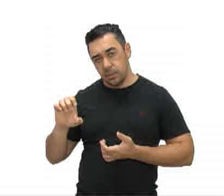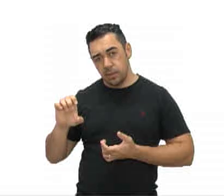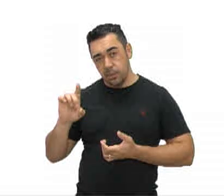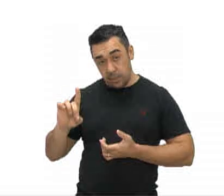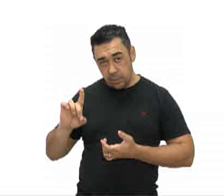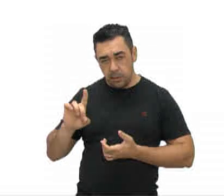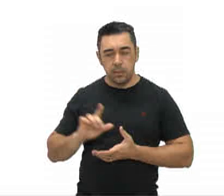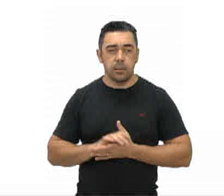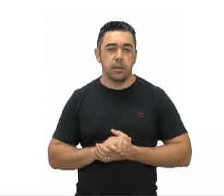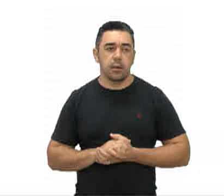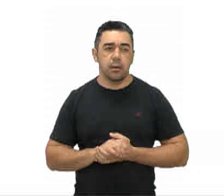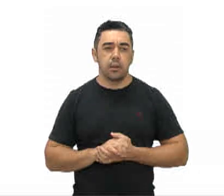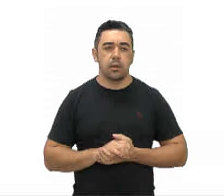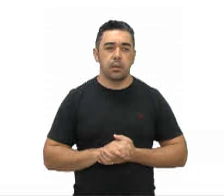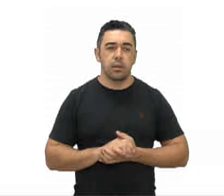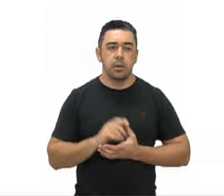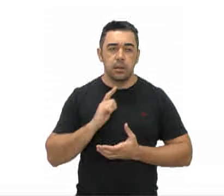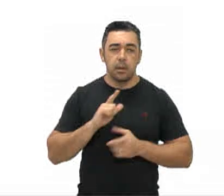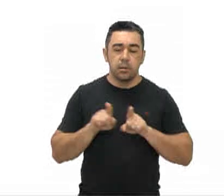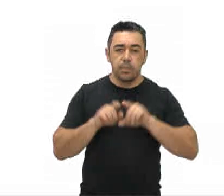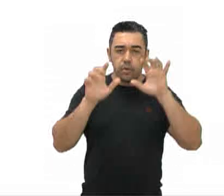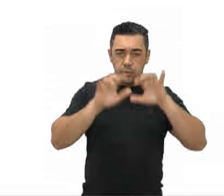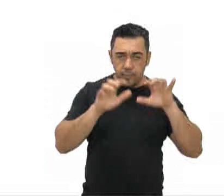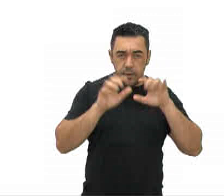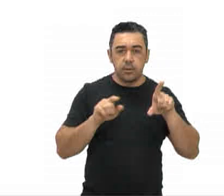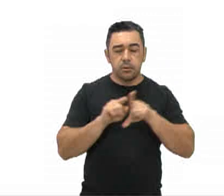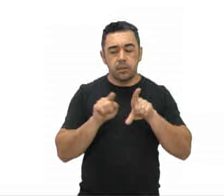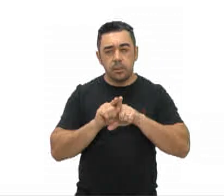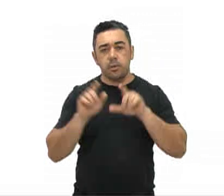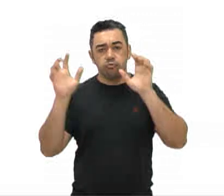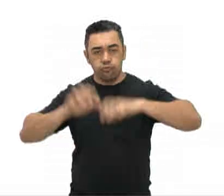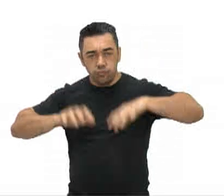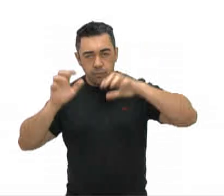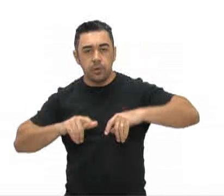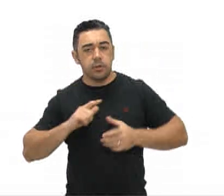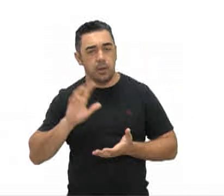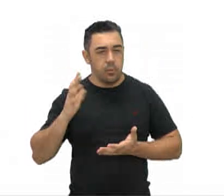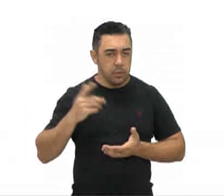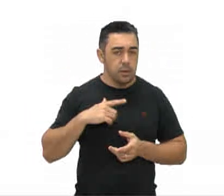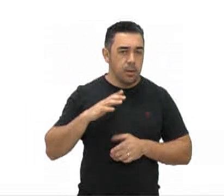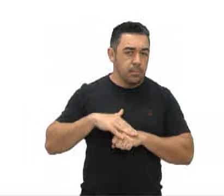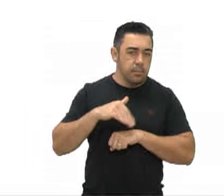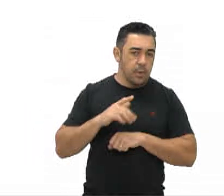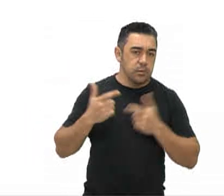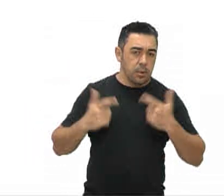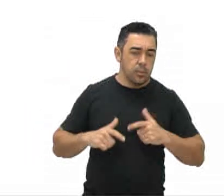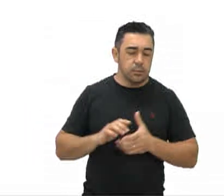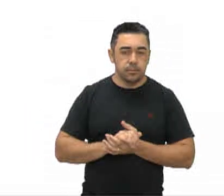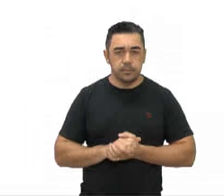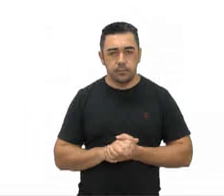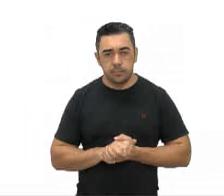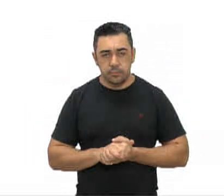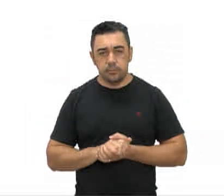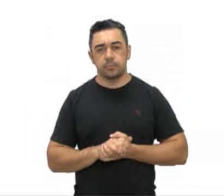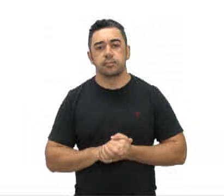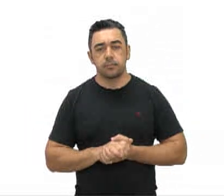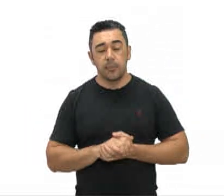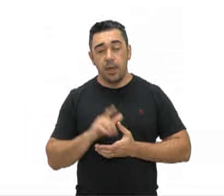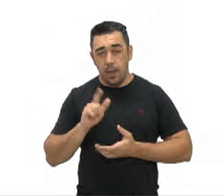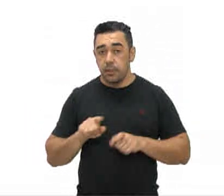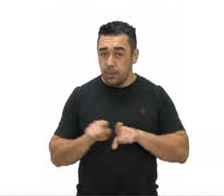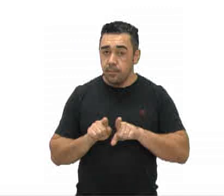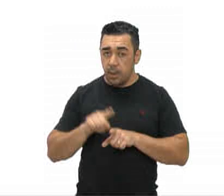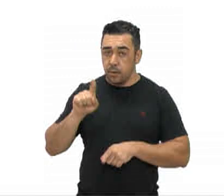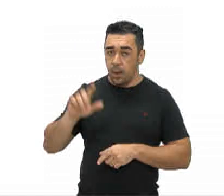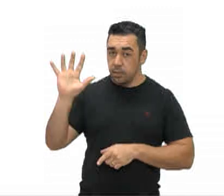Nublado. E os chubascos e tormentas serão algo mais prováveis. Chubascos e tormentas também é